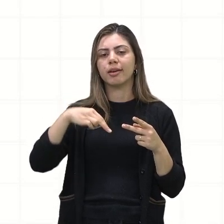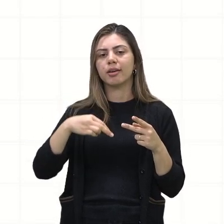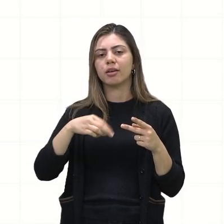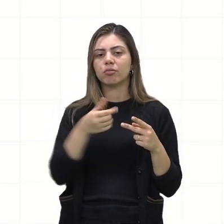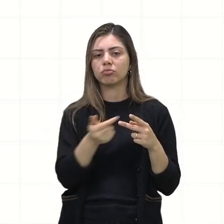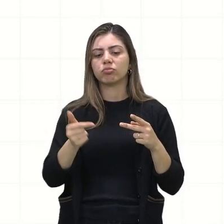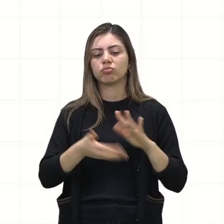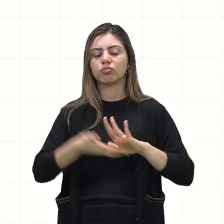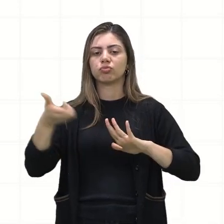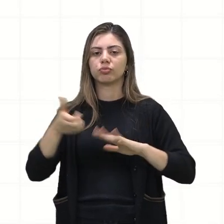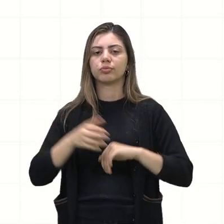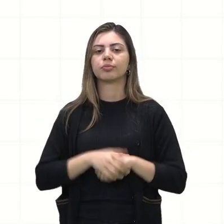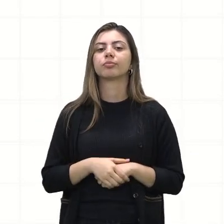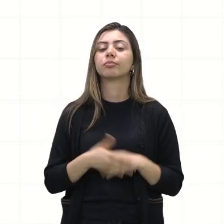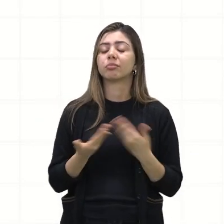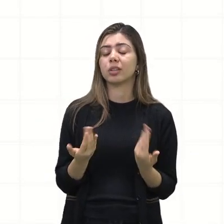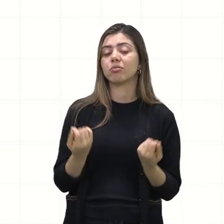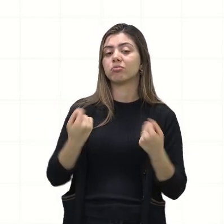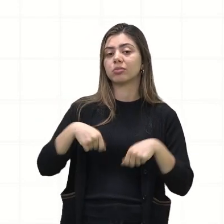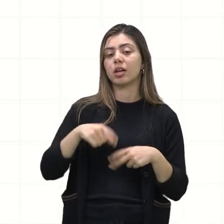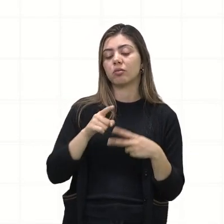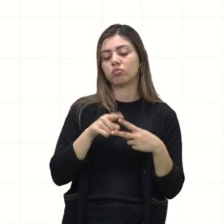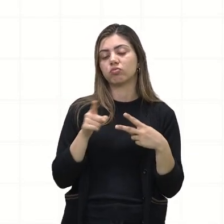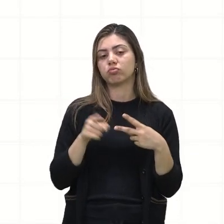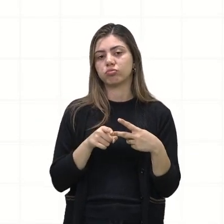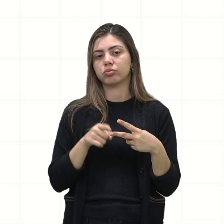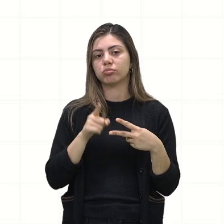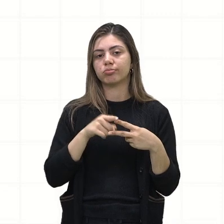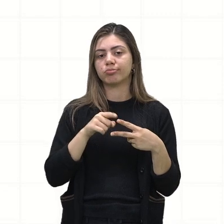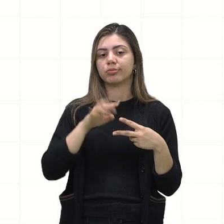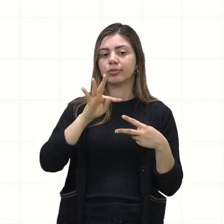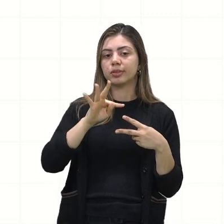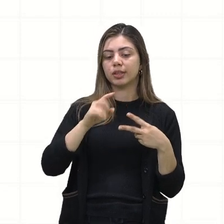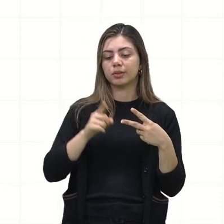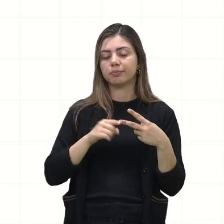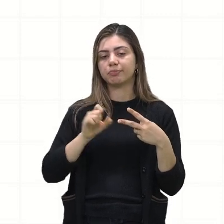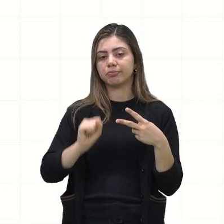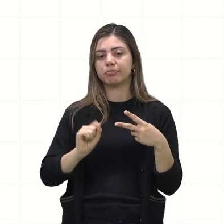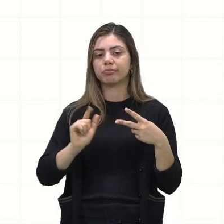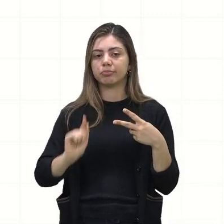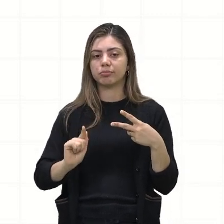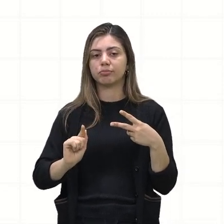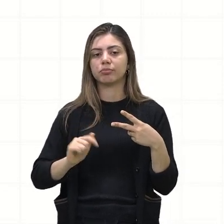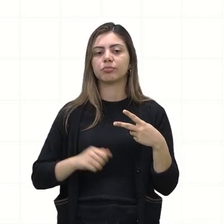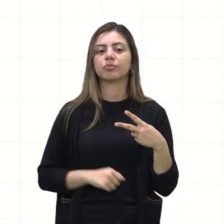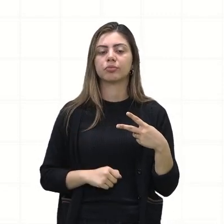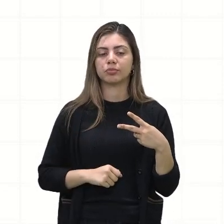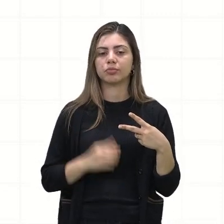duas possibilidades de massa, né? Sem glúten.